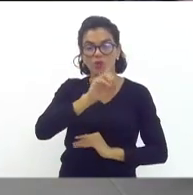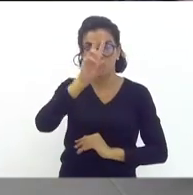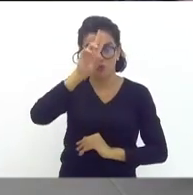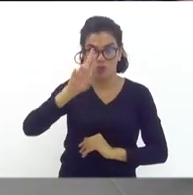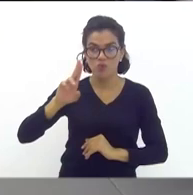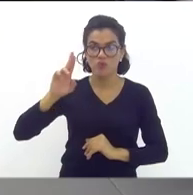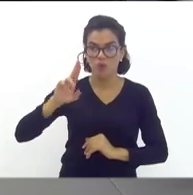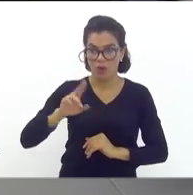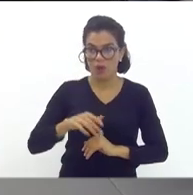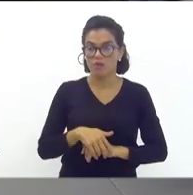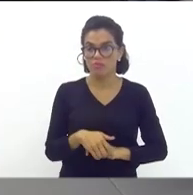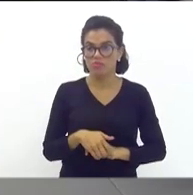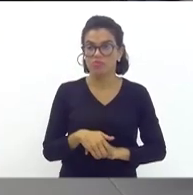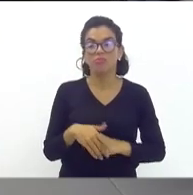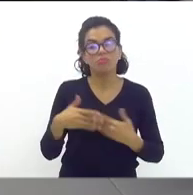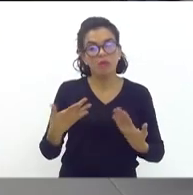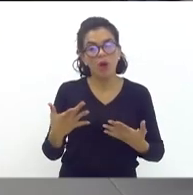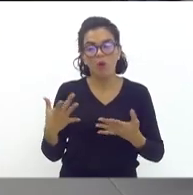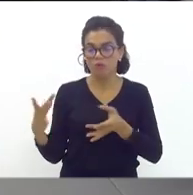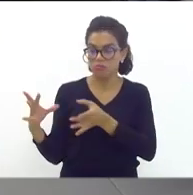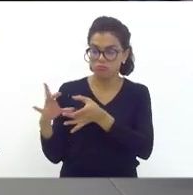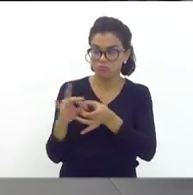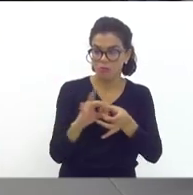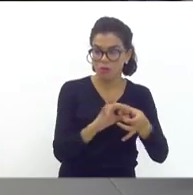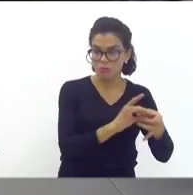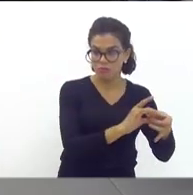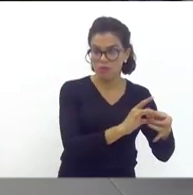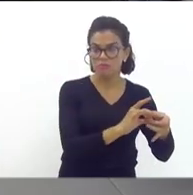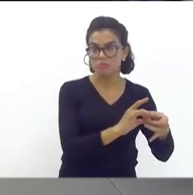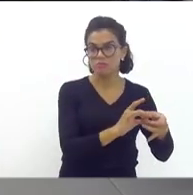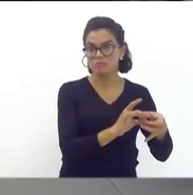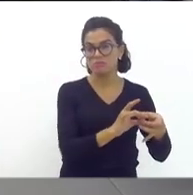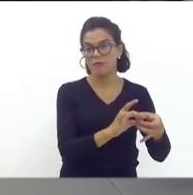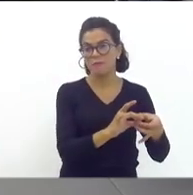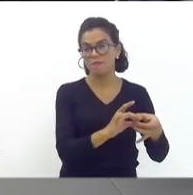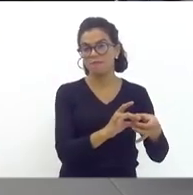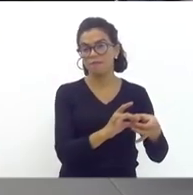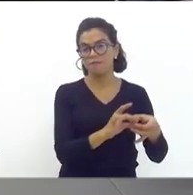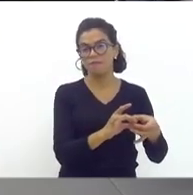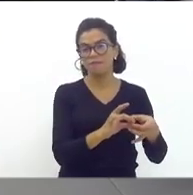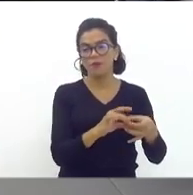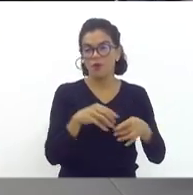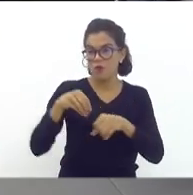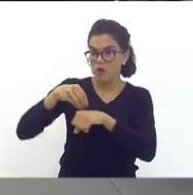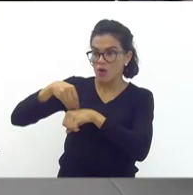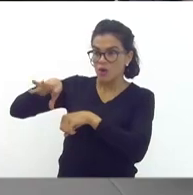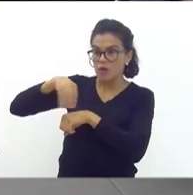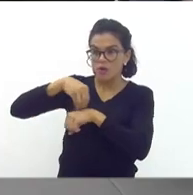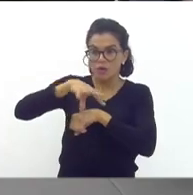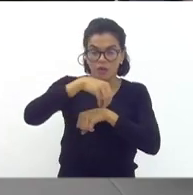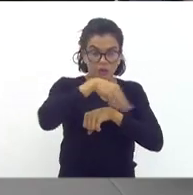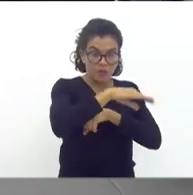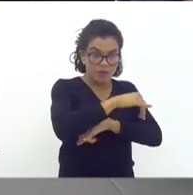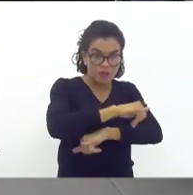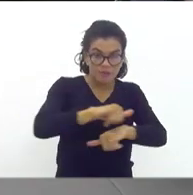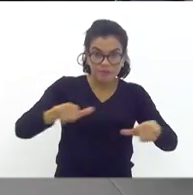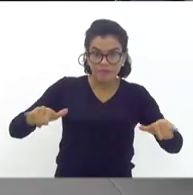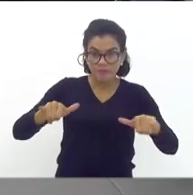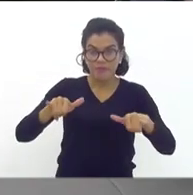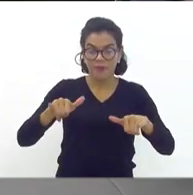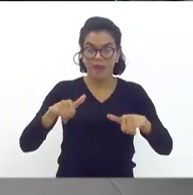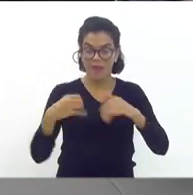então com relação a esse segmento senhores é é o que eu digo pra vossa excelência